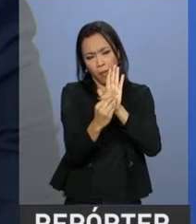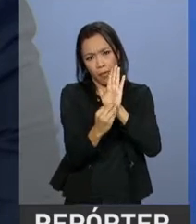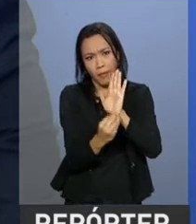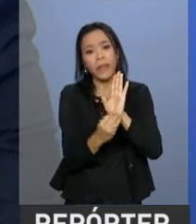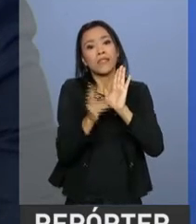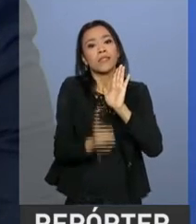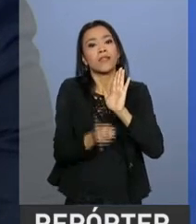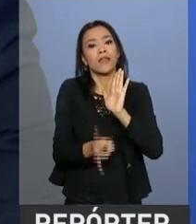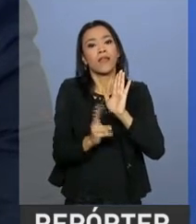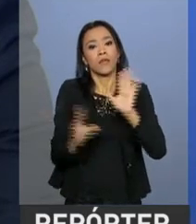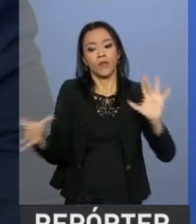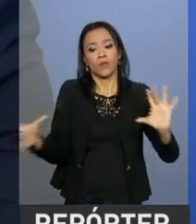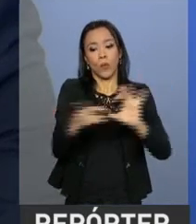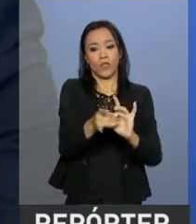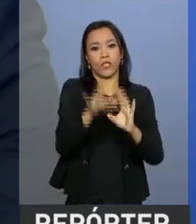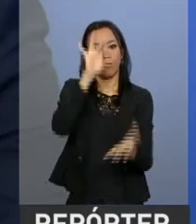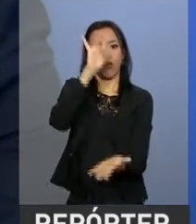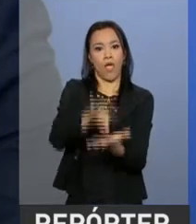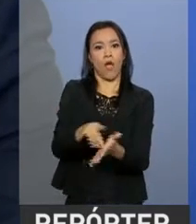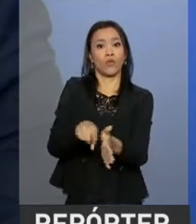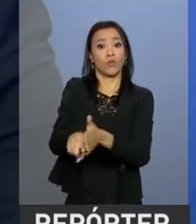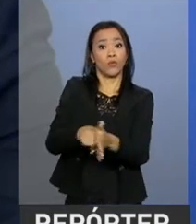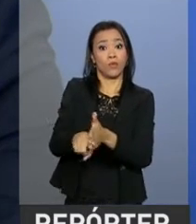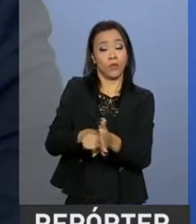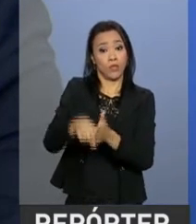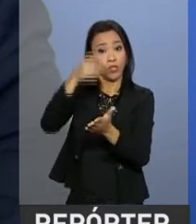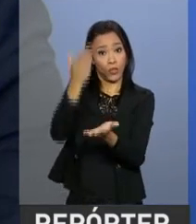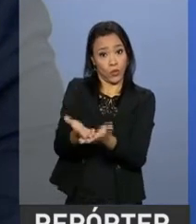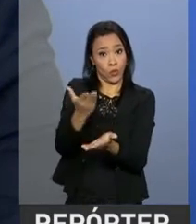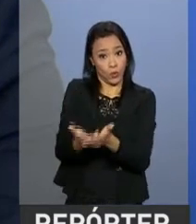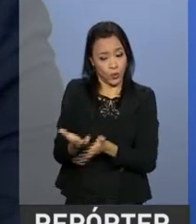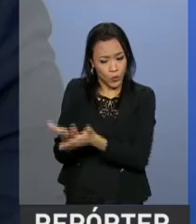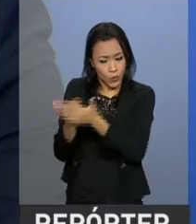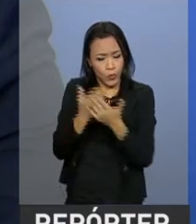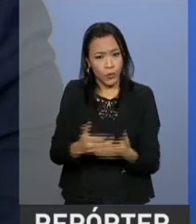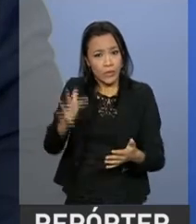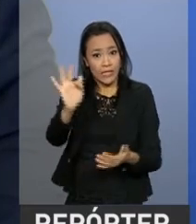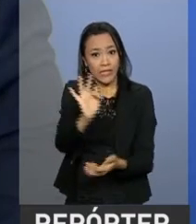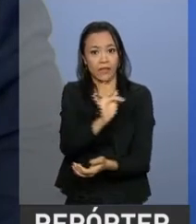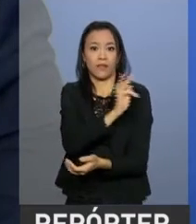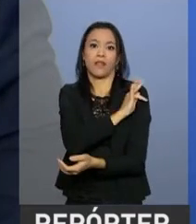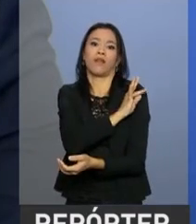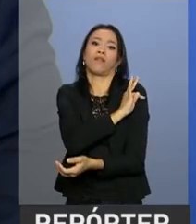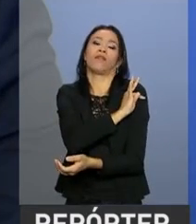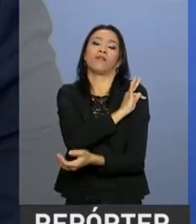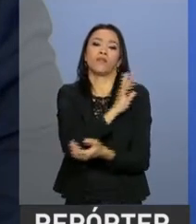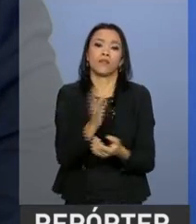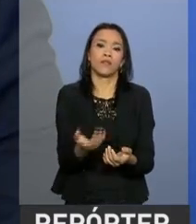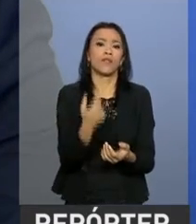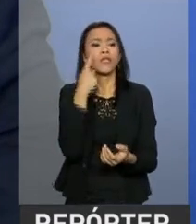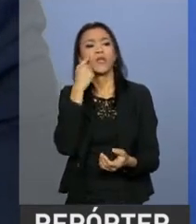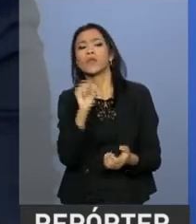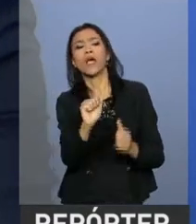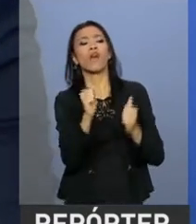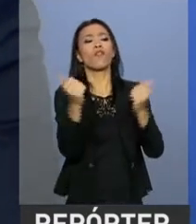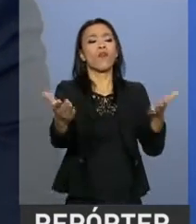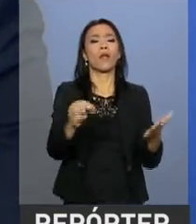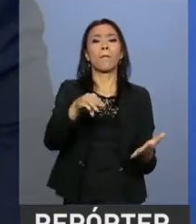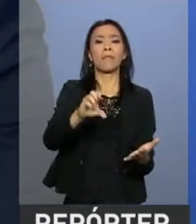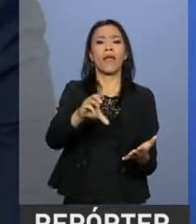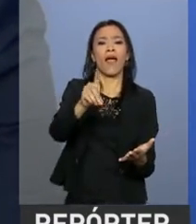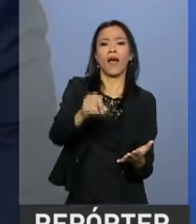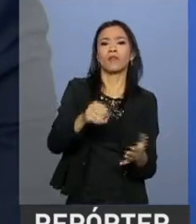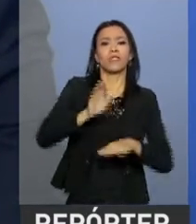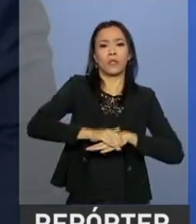calcados na realidade em estudos técnicos em relações que se fazem no mercado e